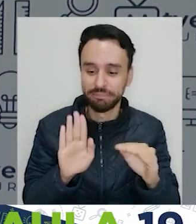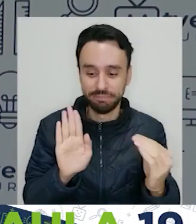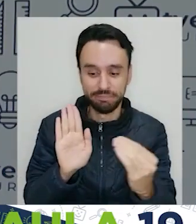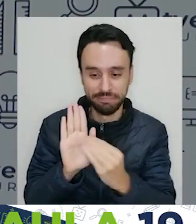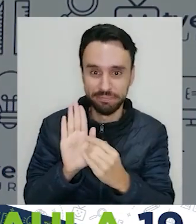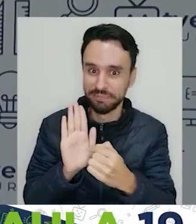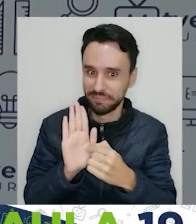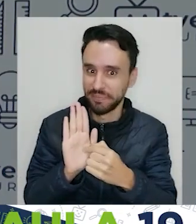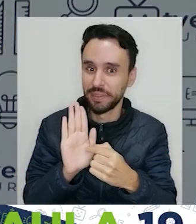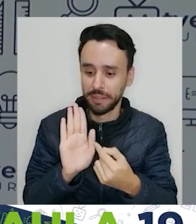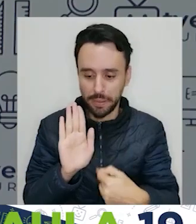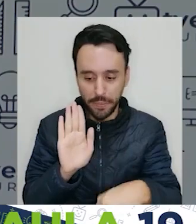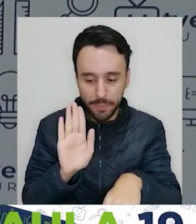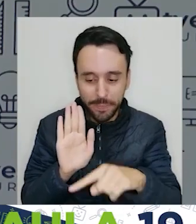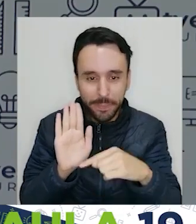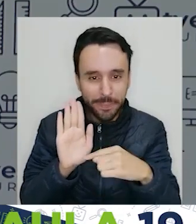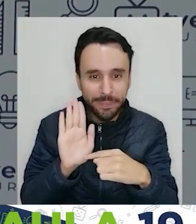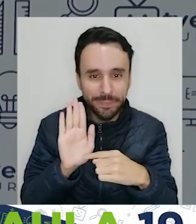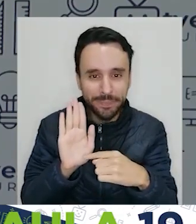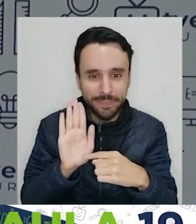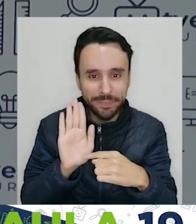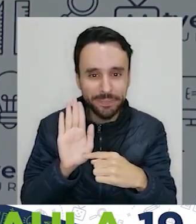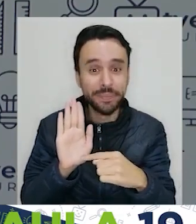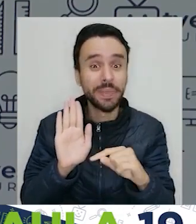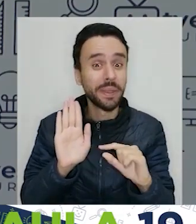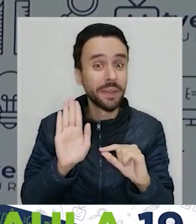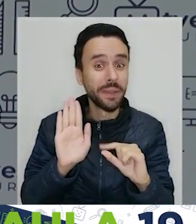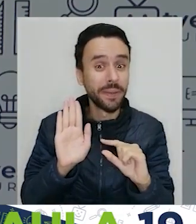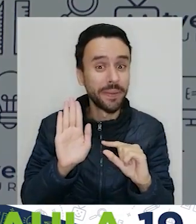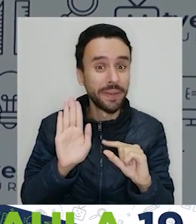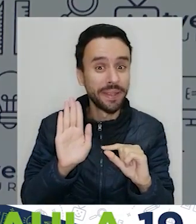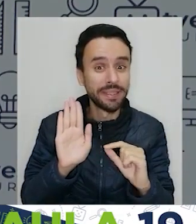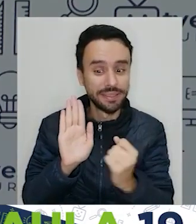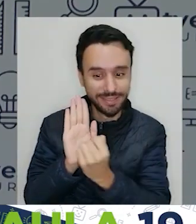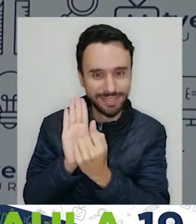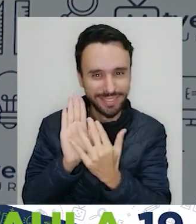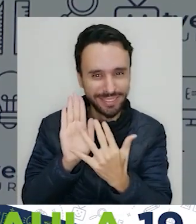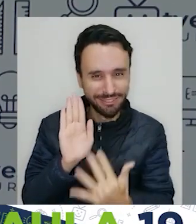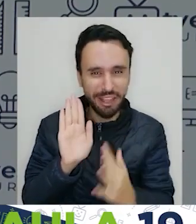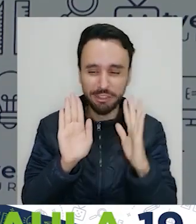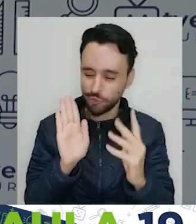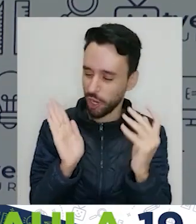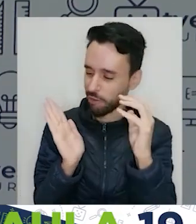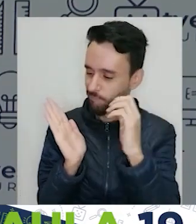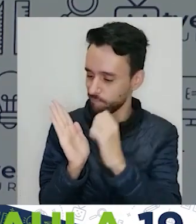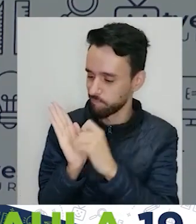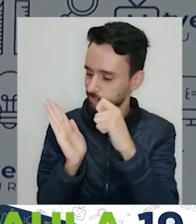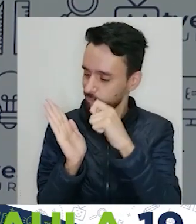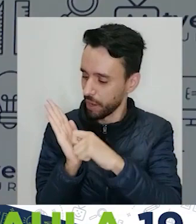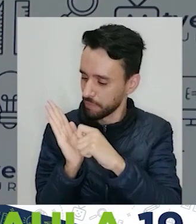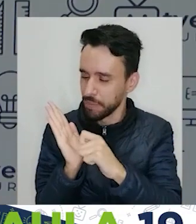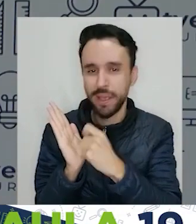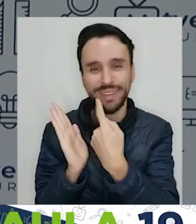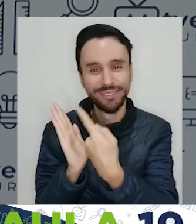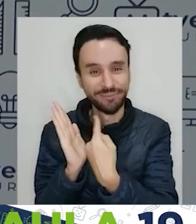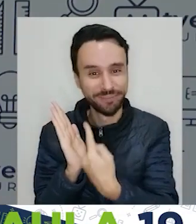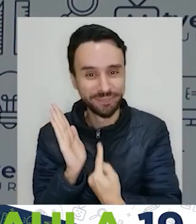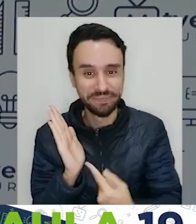rotina. Depois, nós fizemos a atividade. Vocês registraram no caderno de